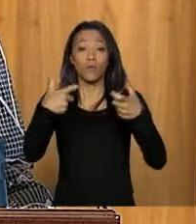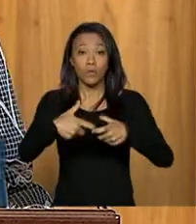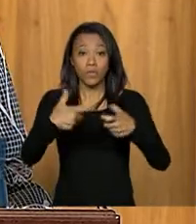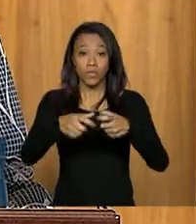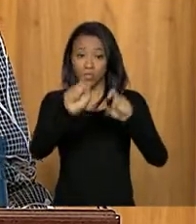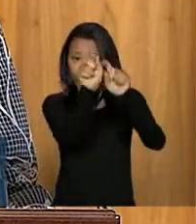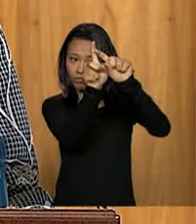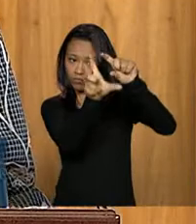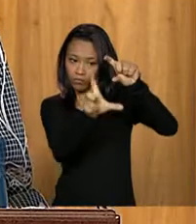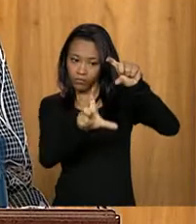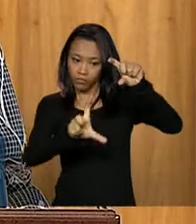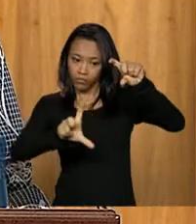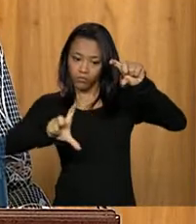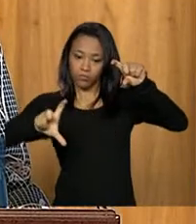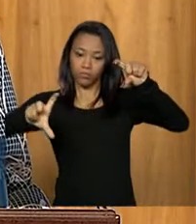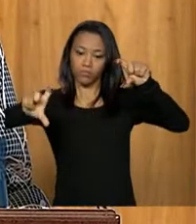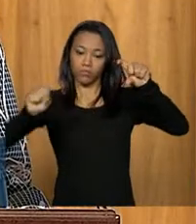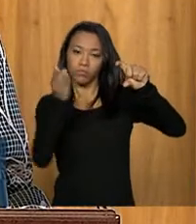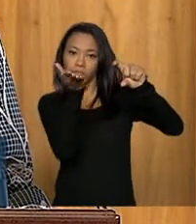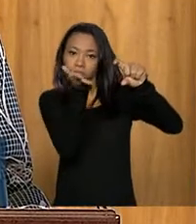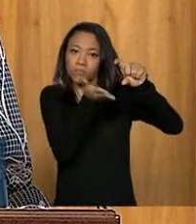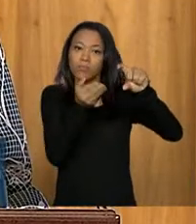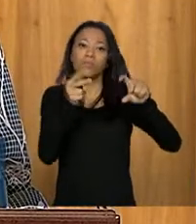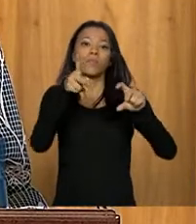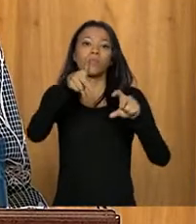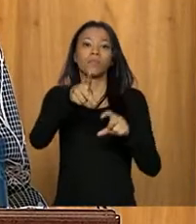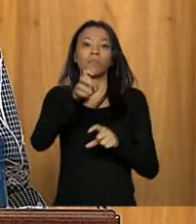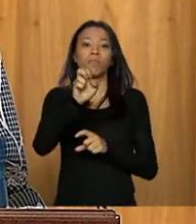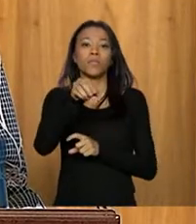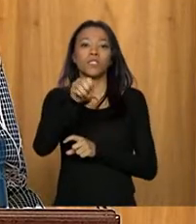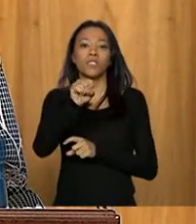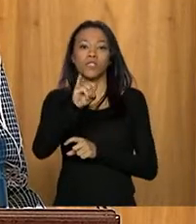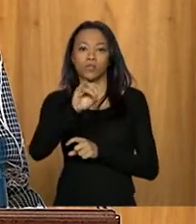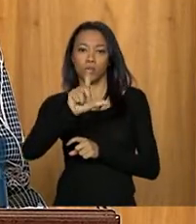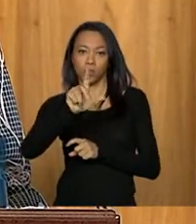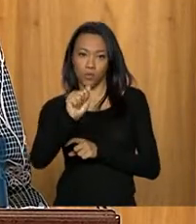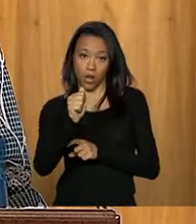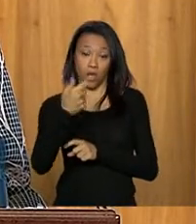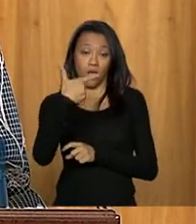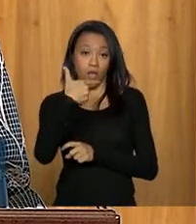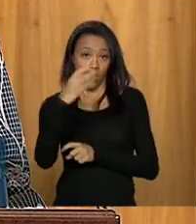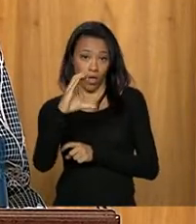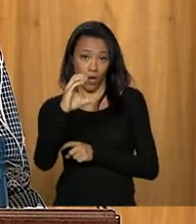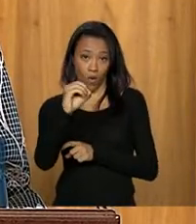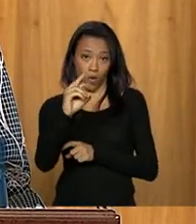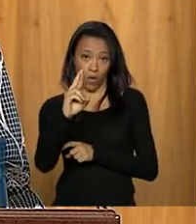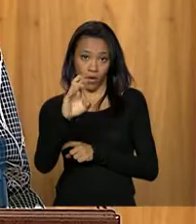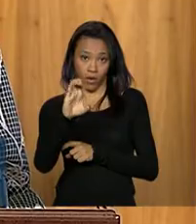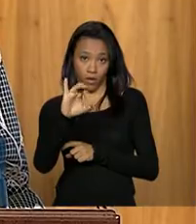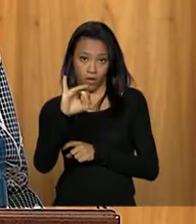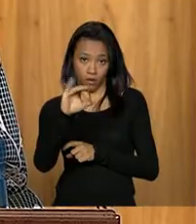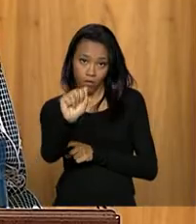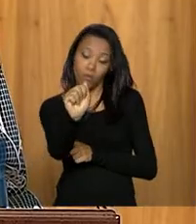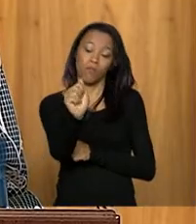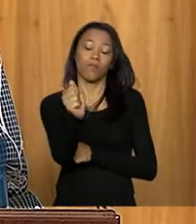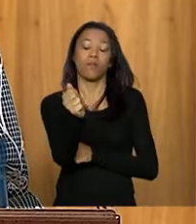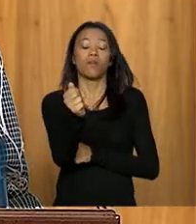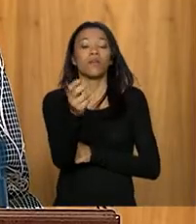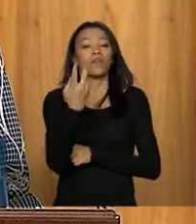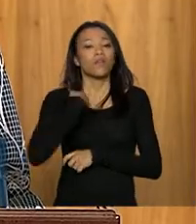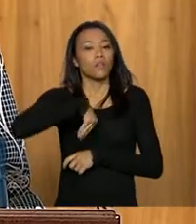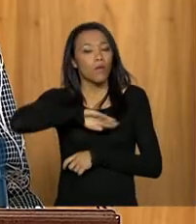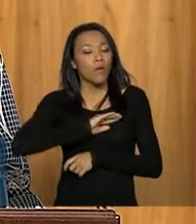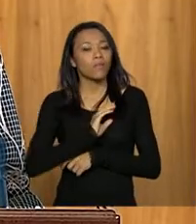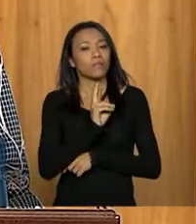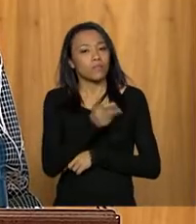bem como transmitir os nossos votos de que as conversações ex-apartite sejam